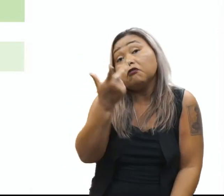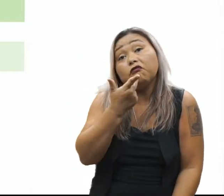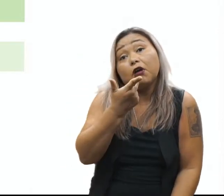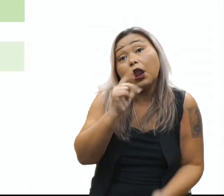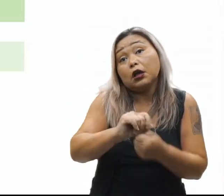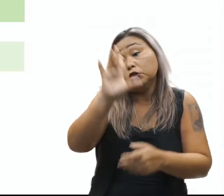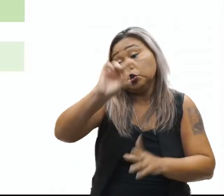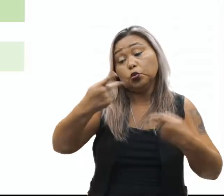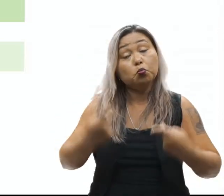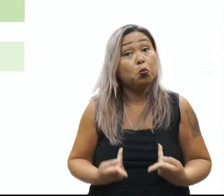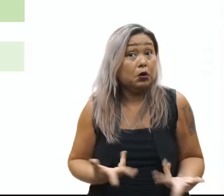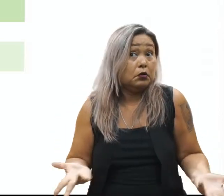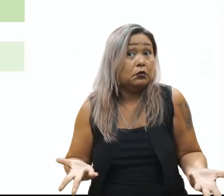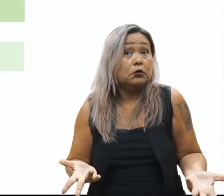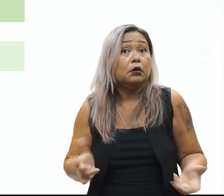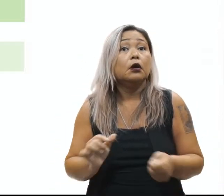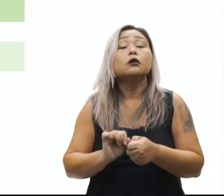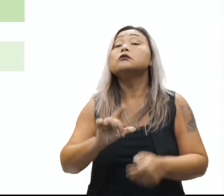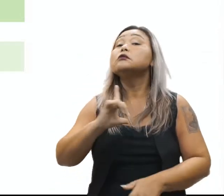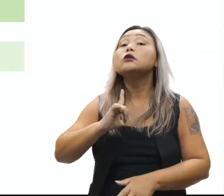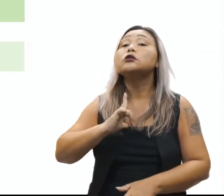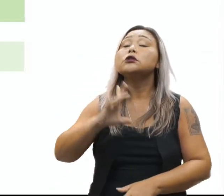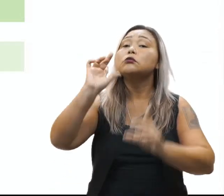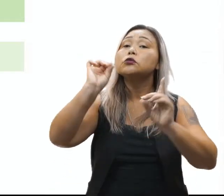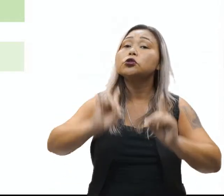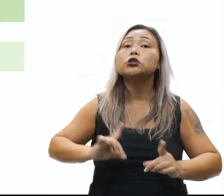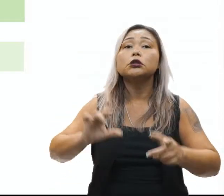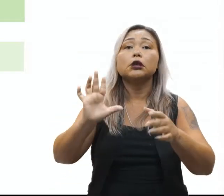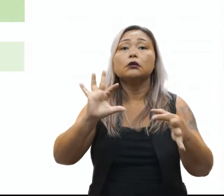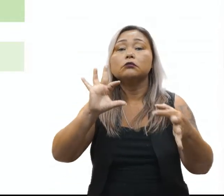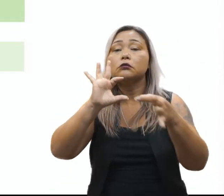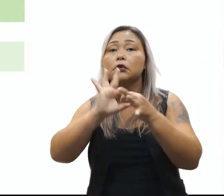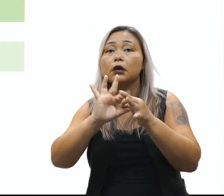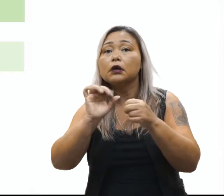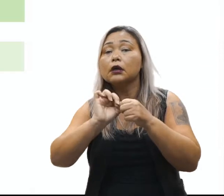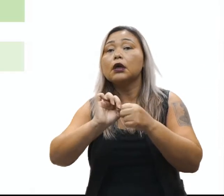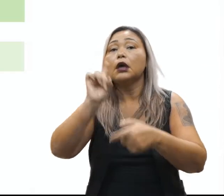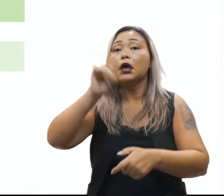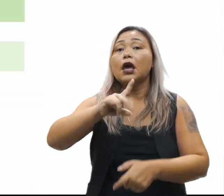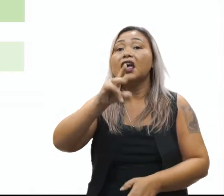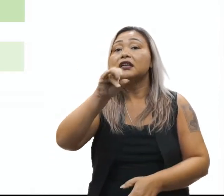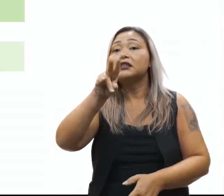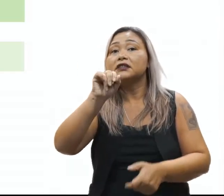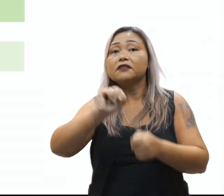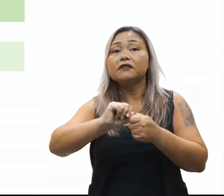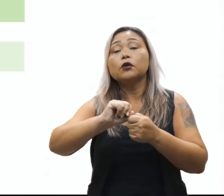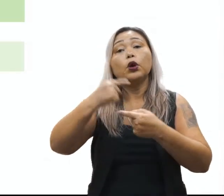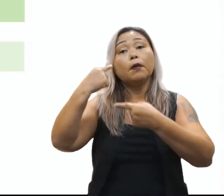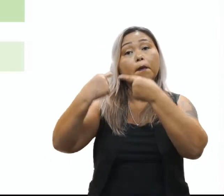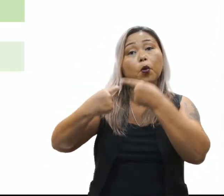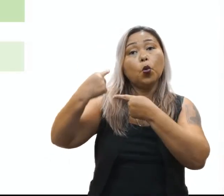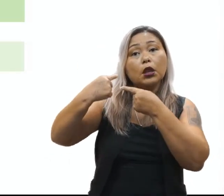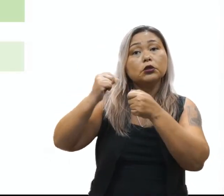tem aqui ó, os direitos à liberdade, que são os direitos civis e políticos, ou seja, a liberdade é um dos